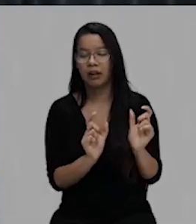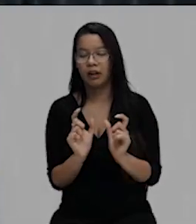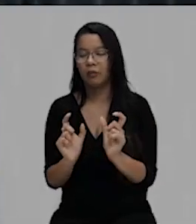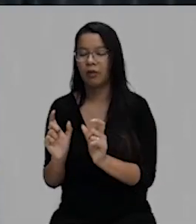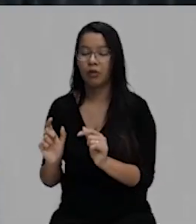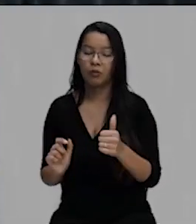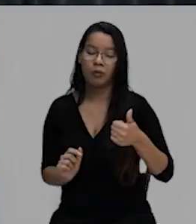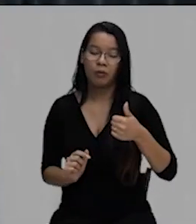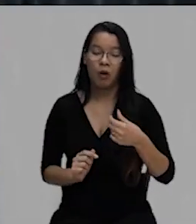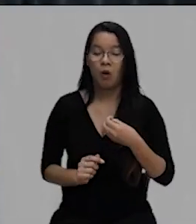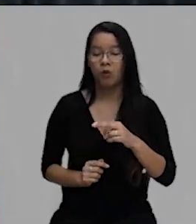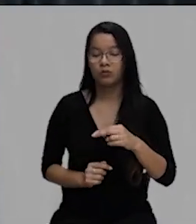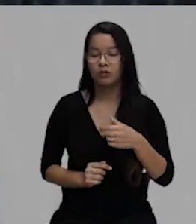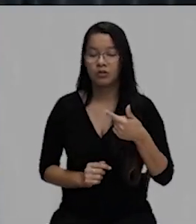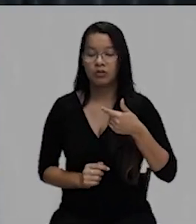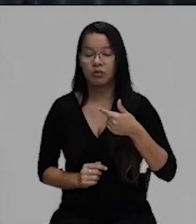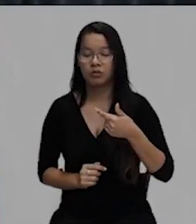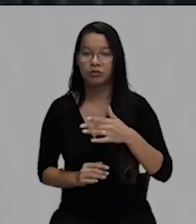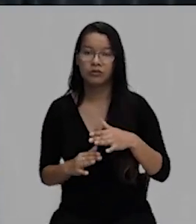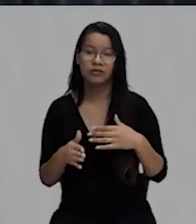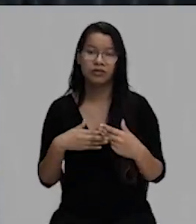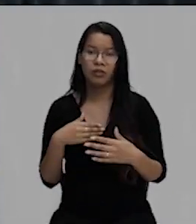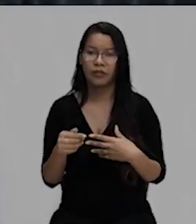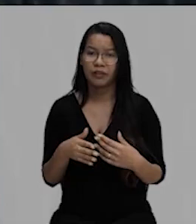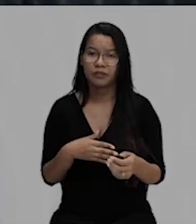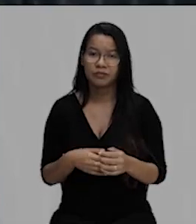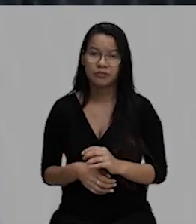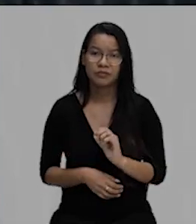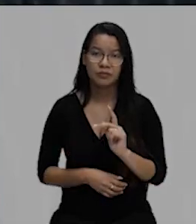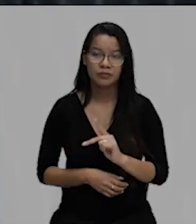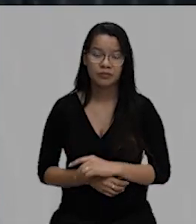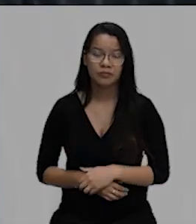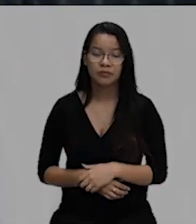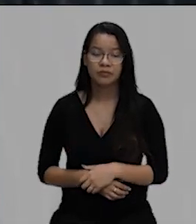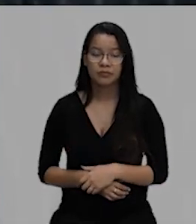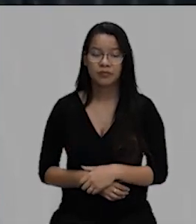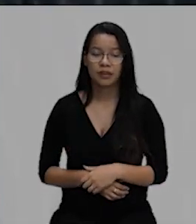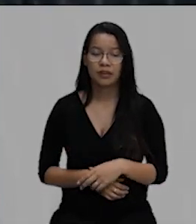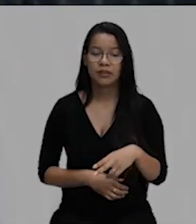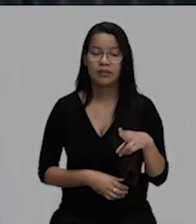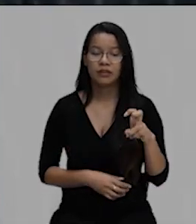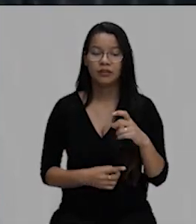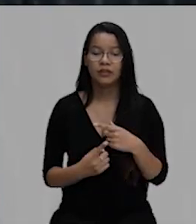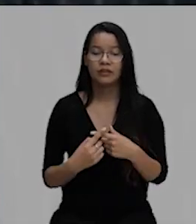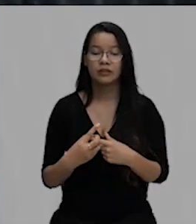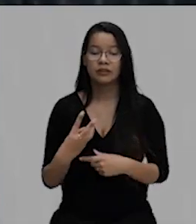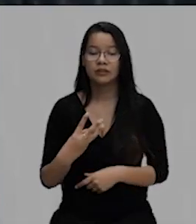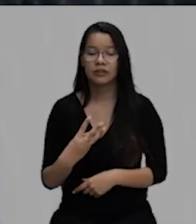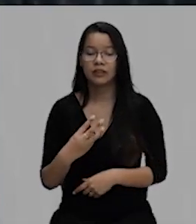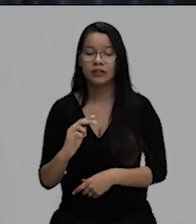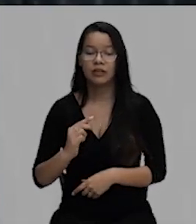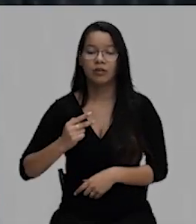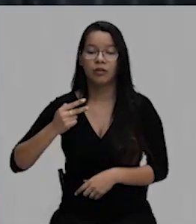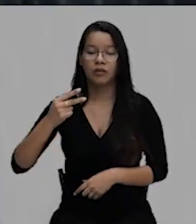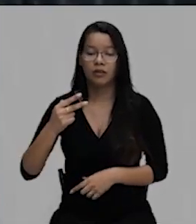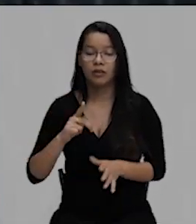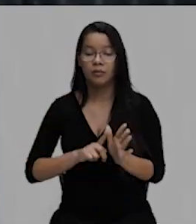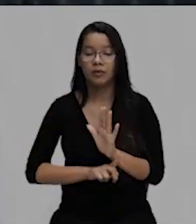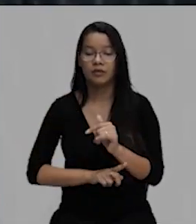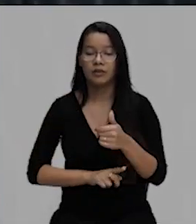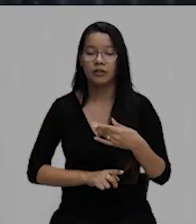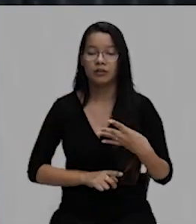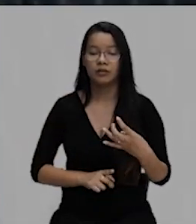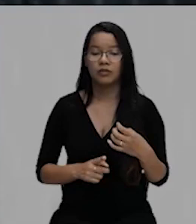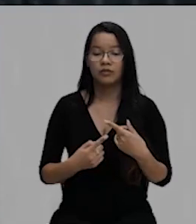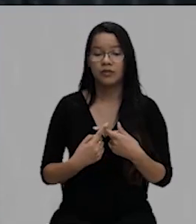Ou no primeiro membro, ou no segundo membro, tanto faz, tá? Então, ficou 5 vezes 3 ao quadrado, menos